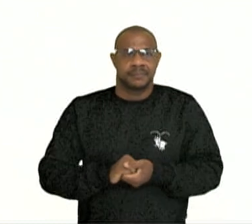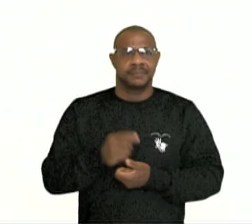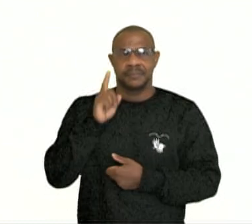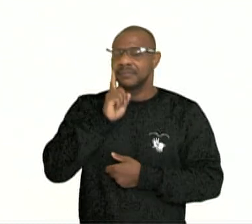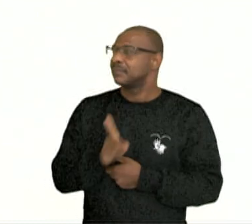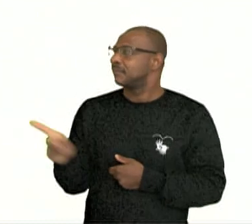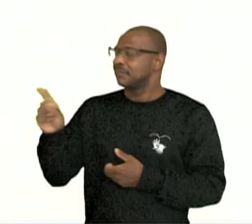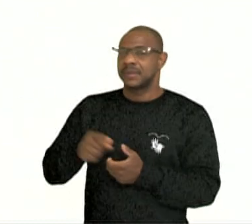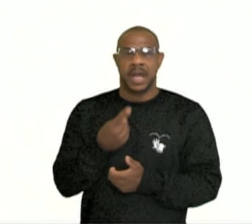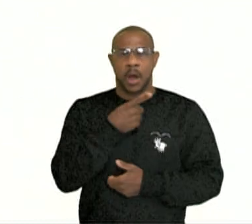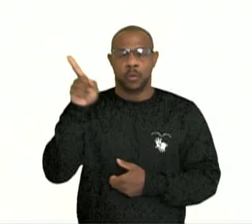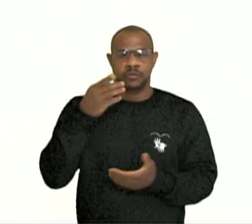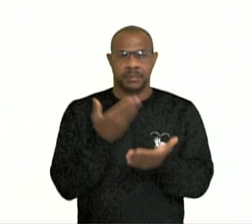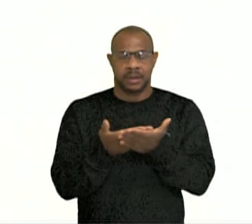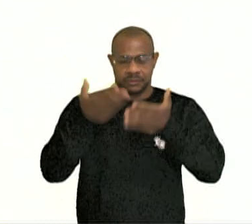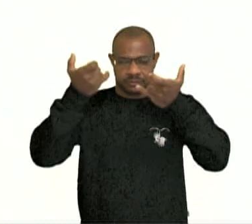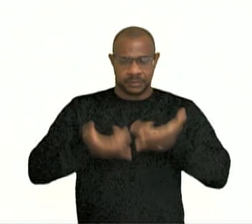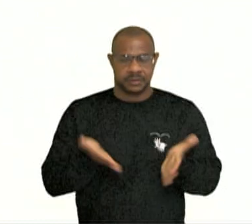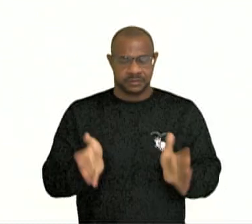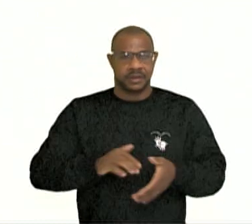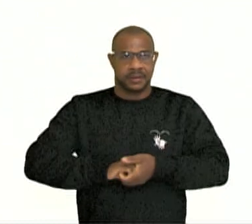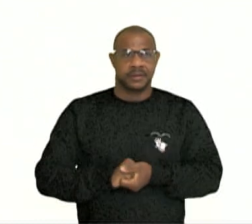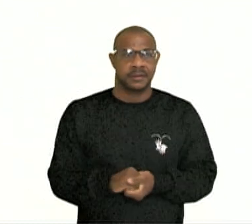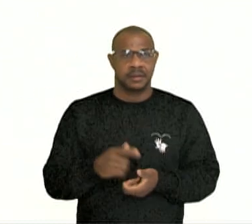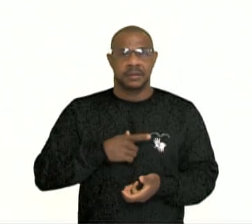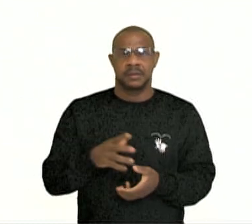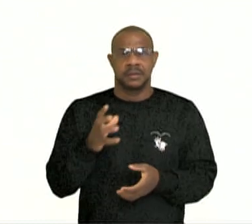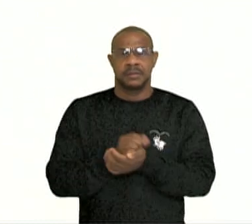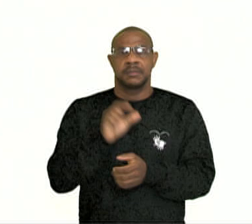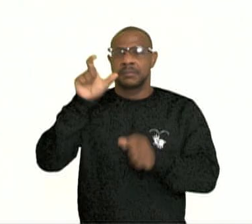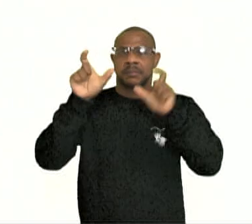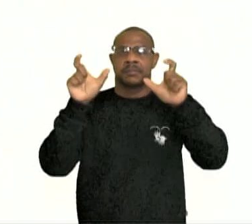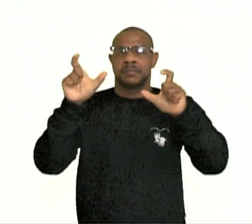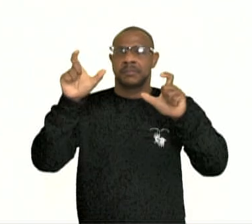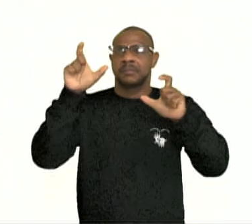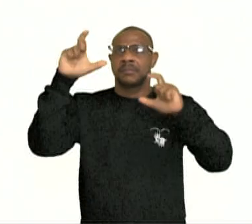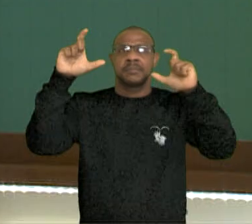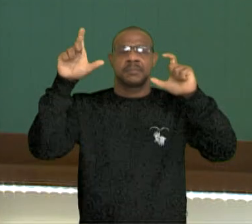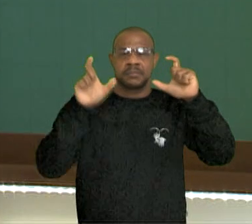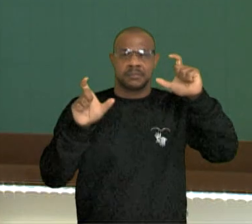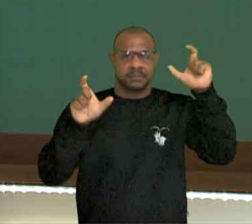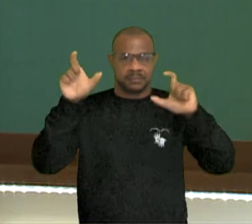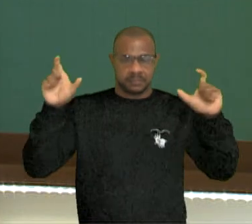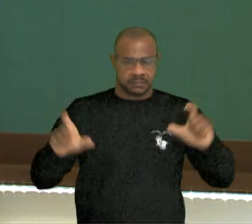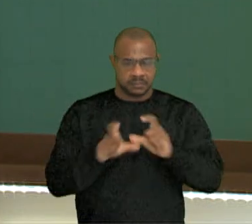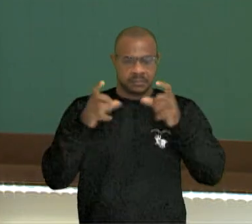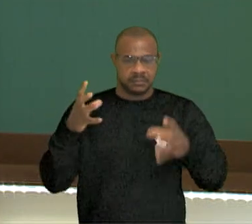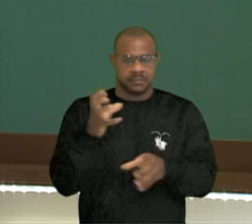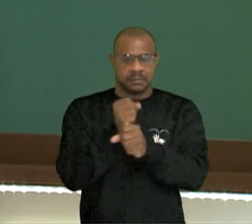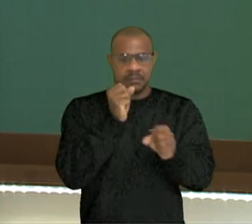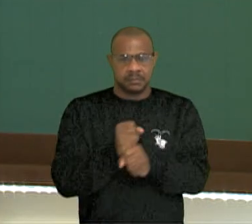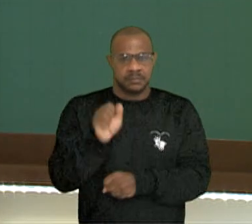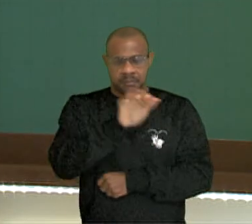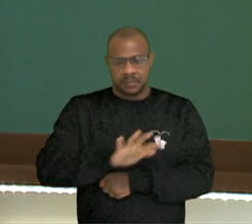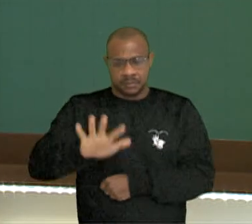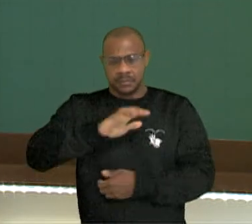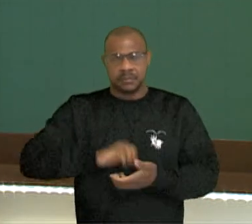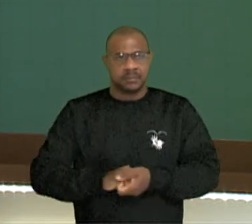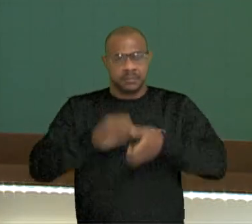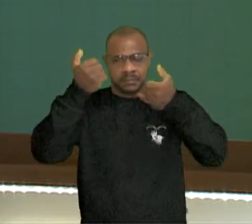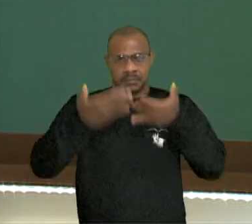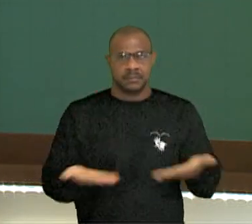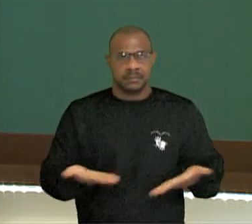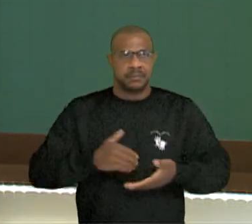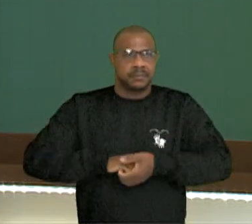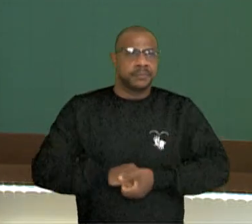na última aula, ok? Onde nós juntamos os pedaços e calculamos a área. E nesta aula nós vamos trabalhar a parte algébrica.